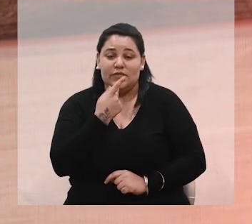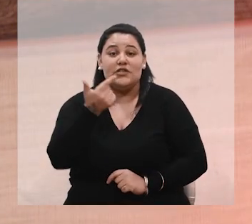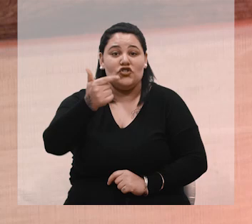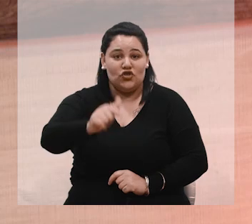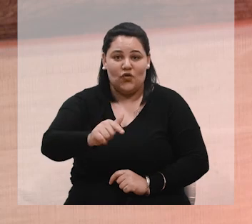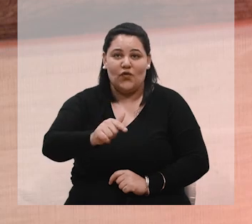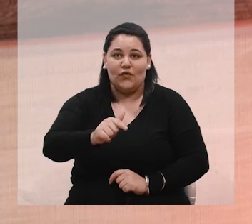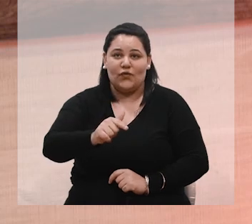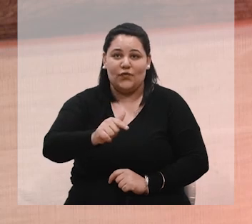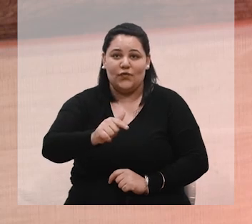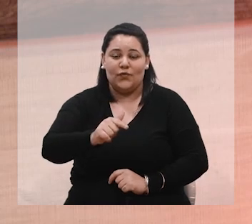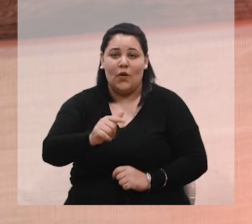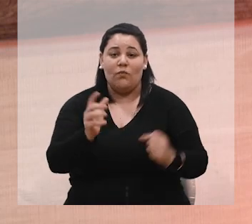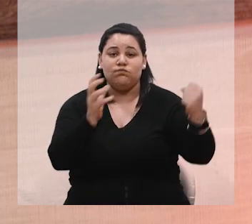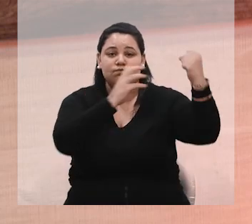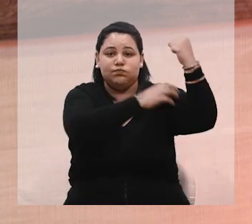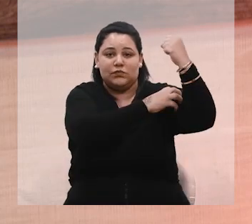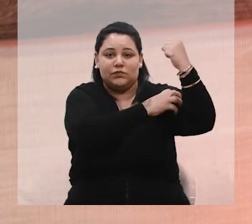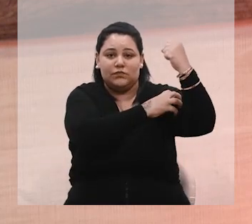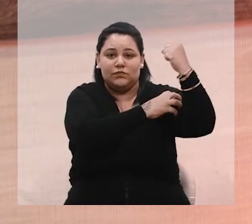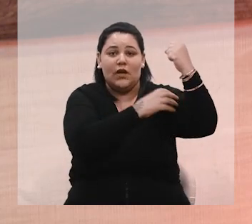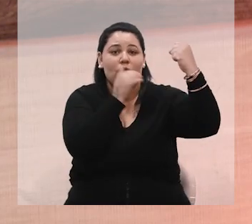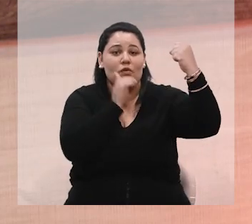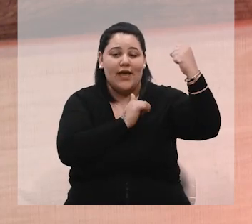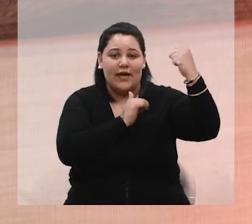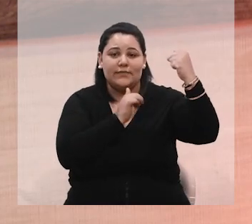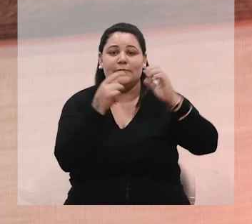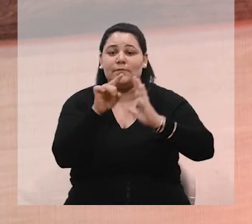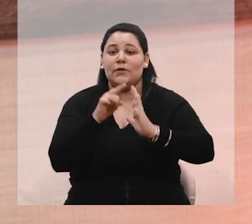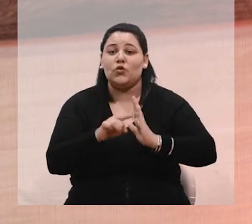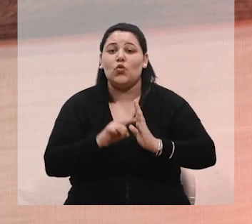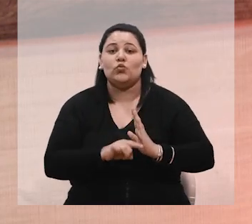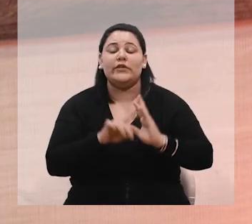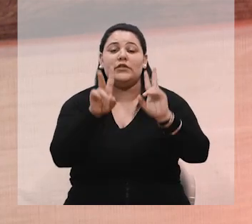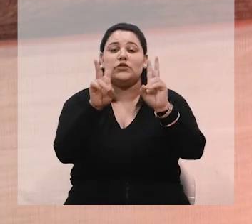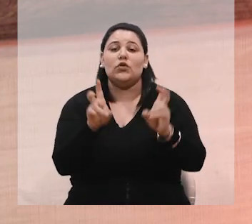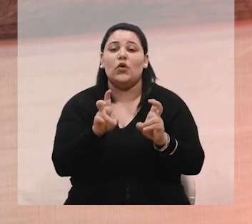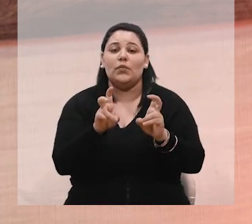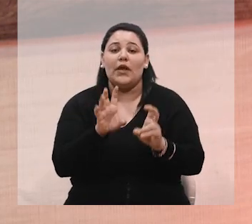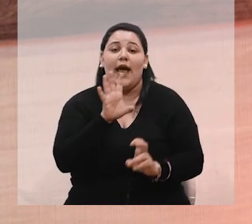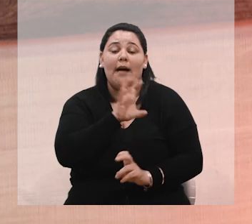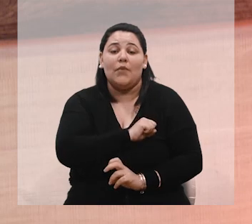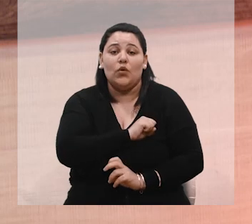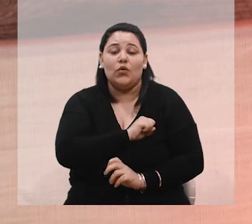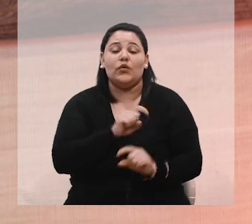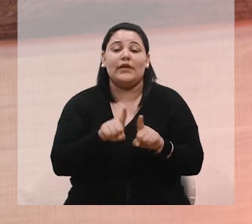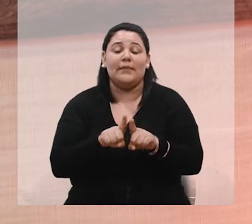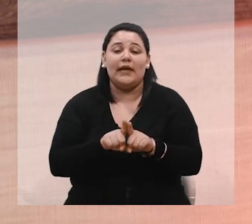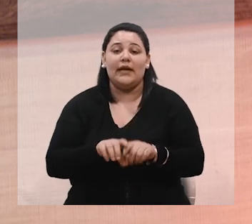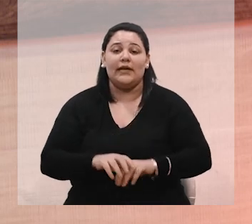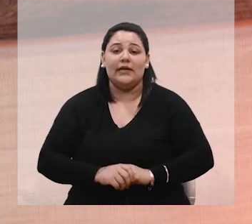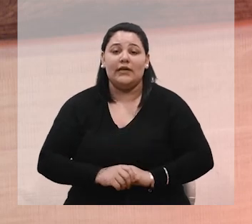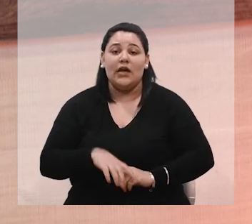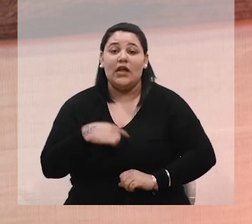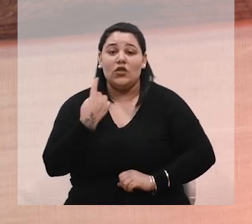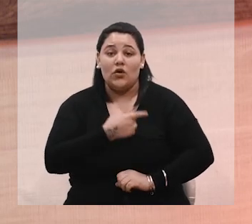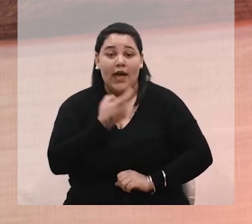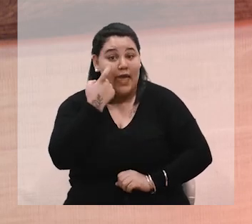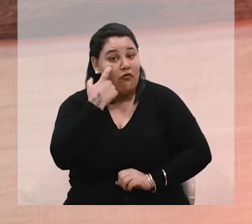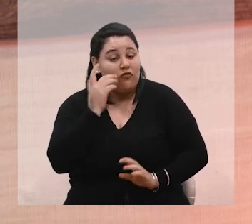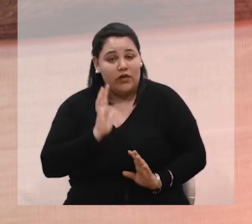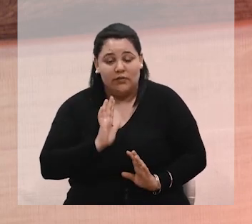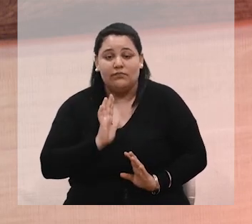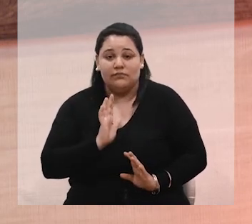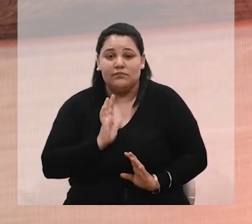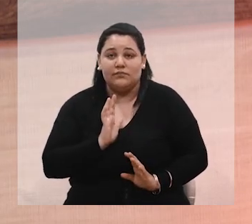aí de novo, o empoderamento feminino, os questionamentos sobre o amor, e eu